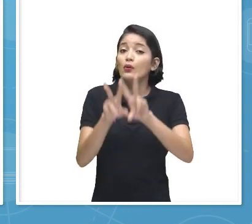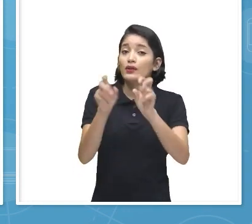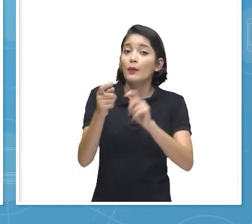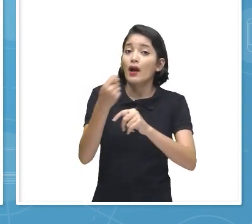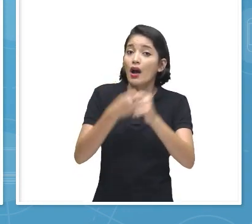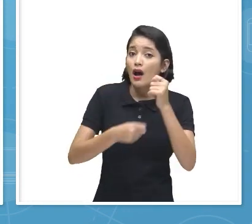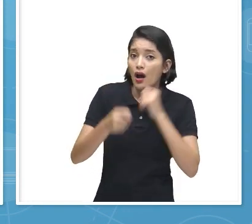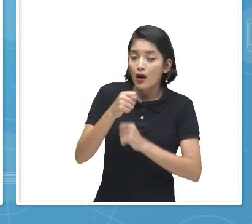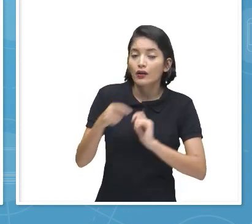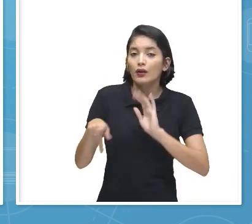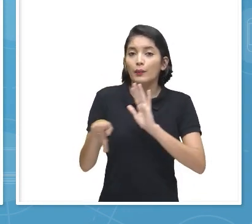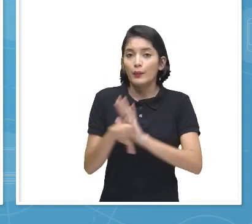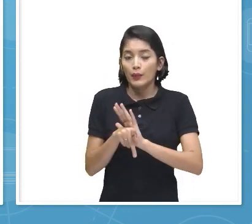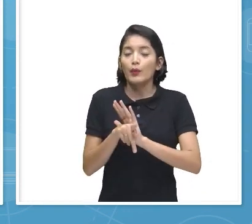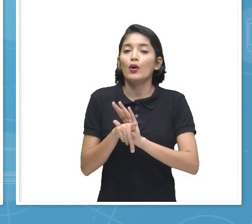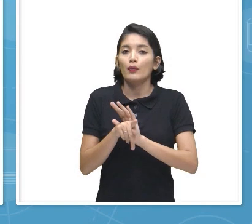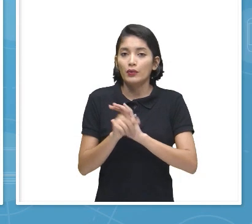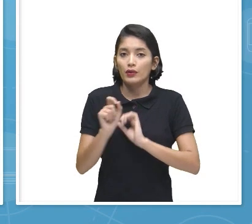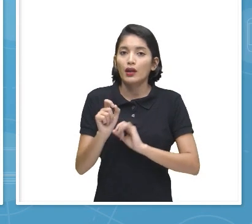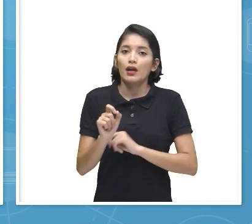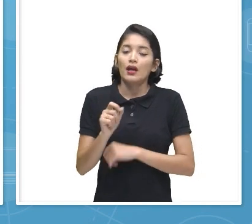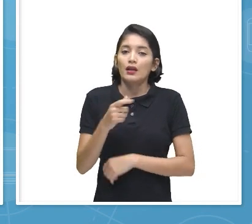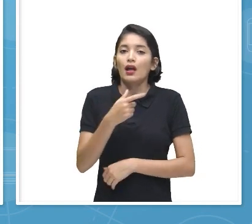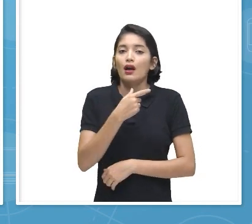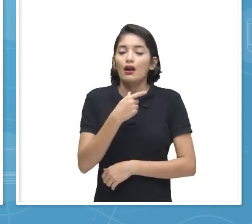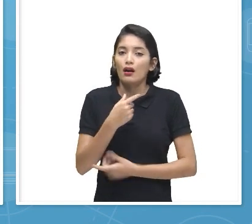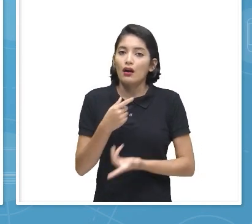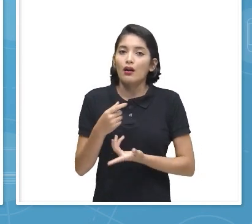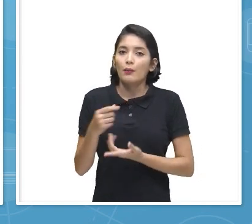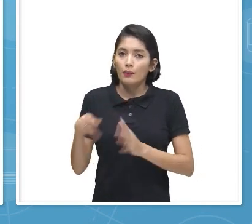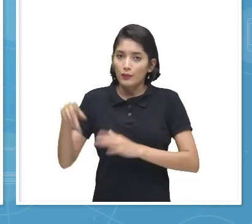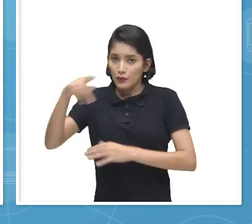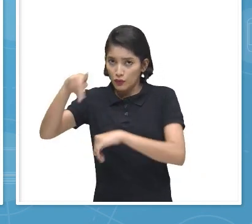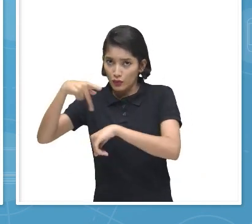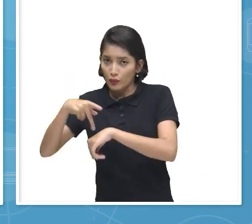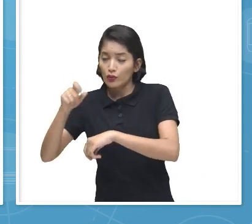colocada pela União Soviética, da economia planificada, onde o Estado